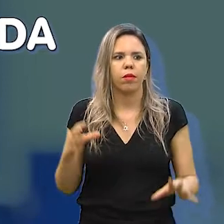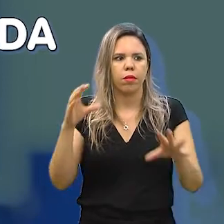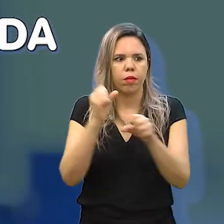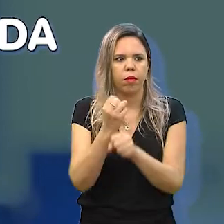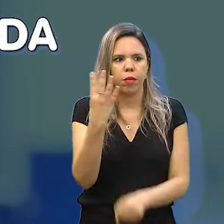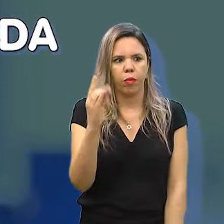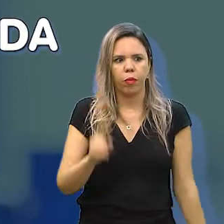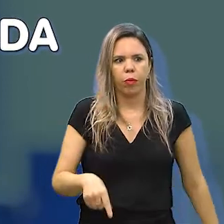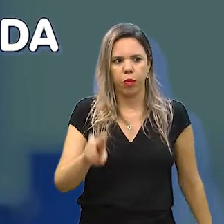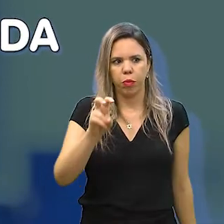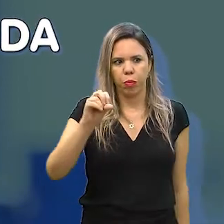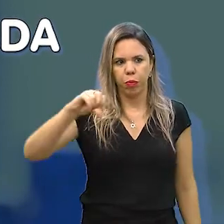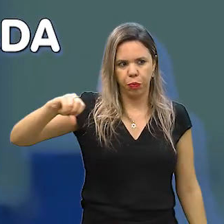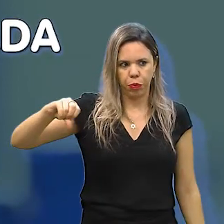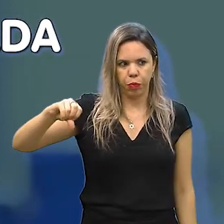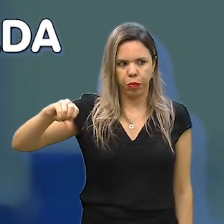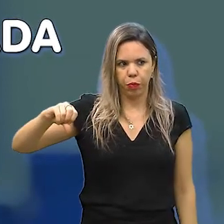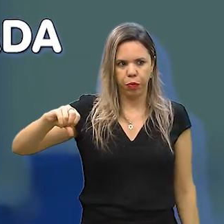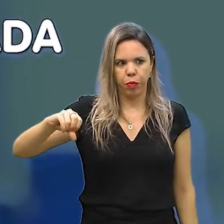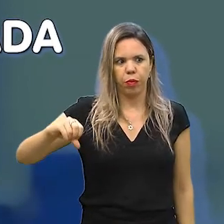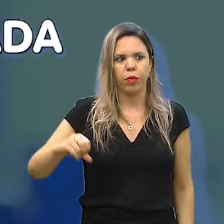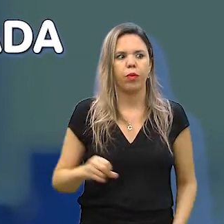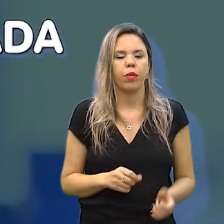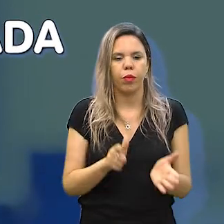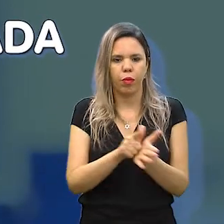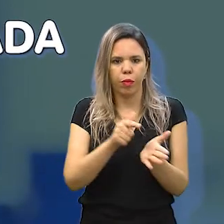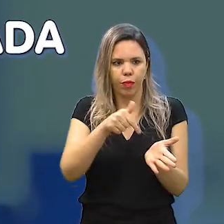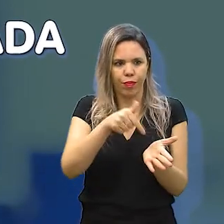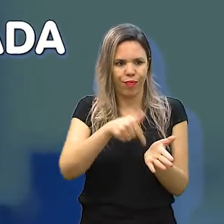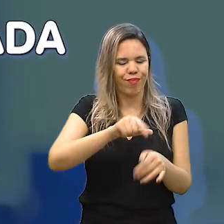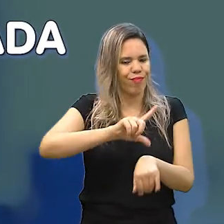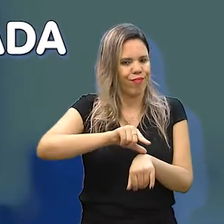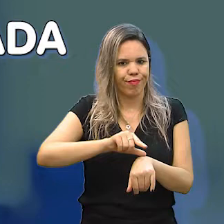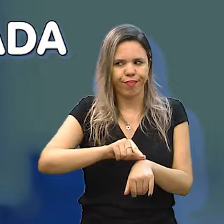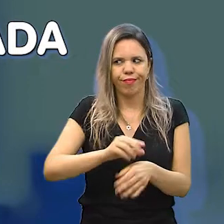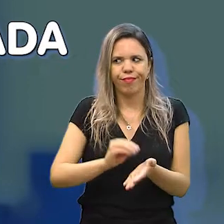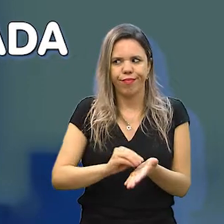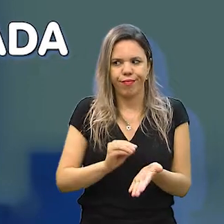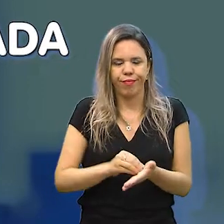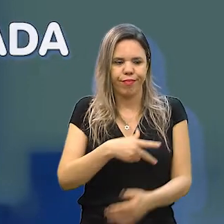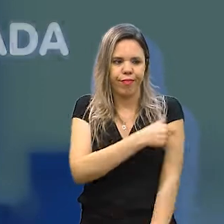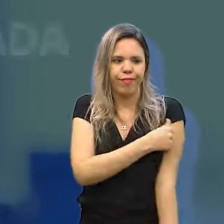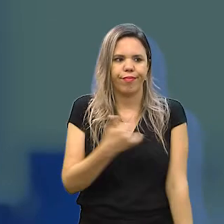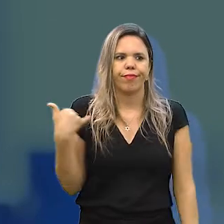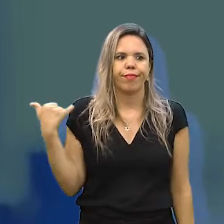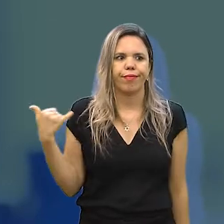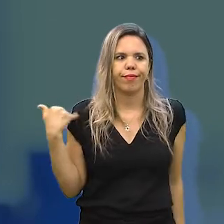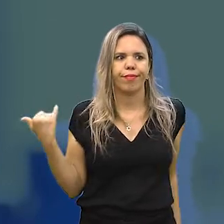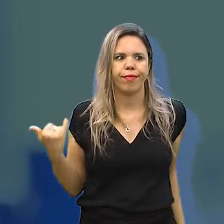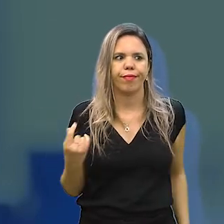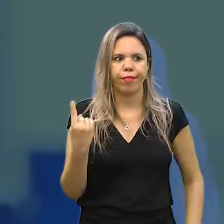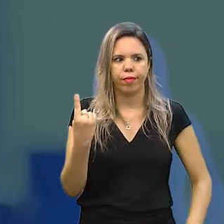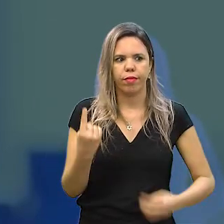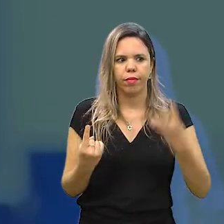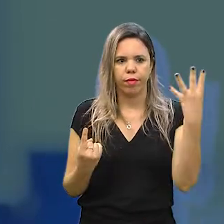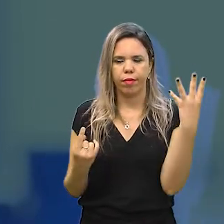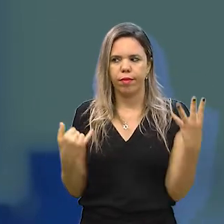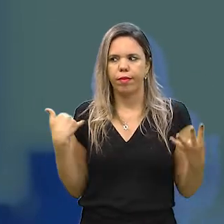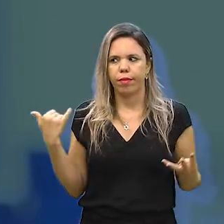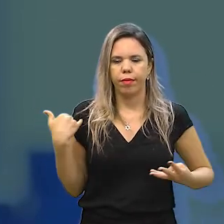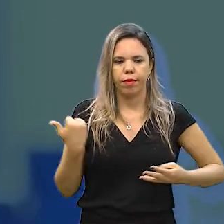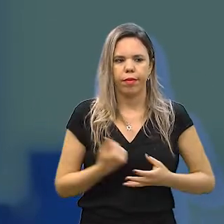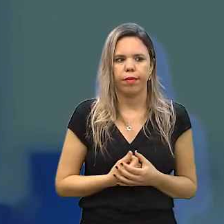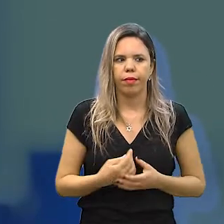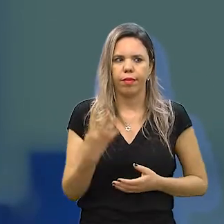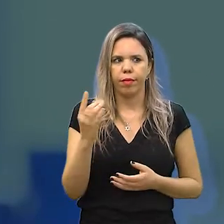saúde destas 4509 estavam com a carteira desatualizada a faixa etária entre